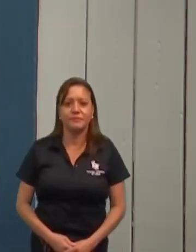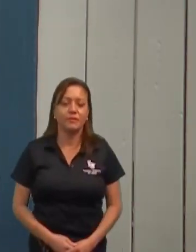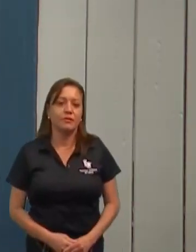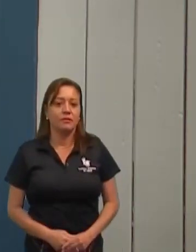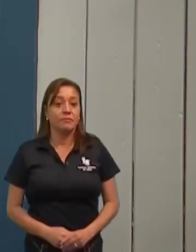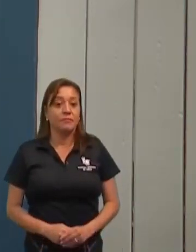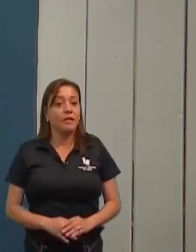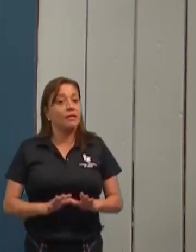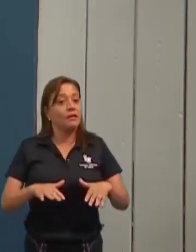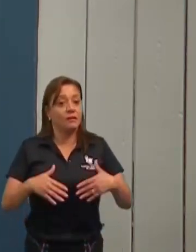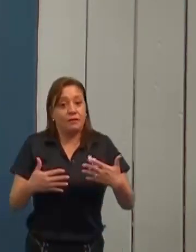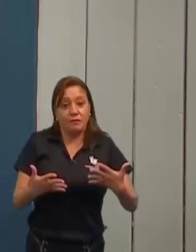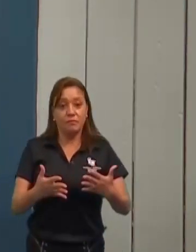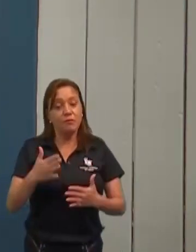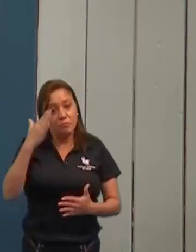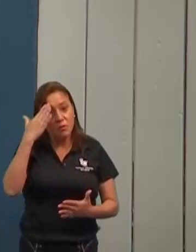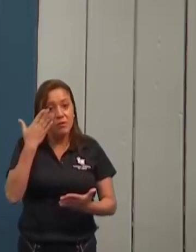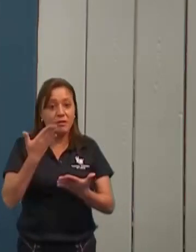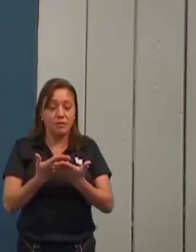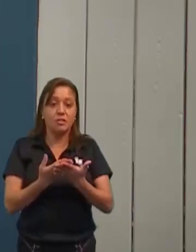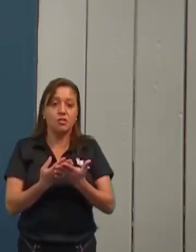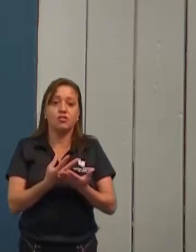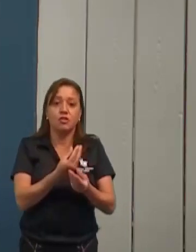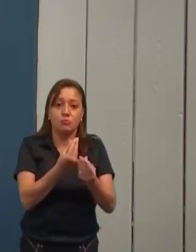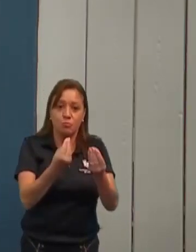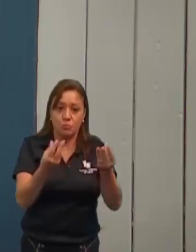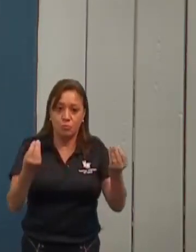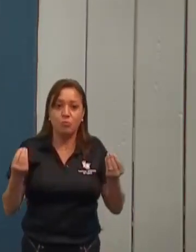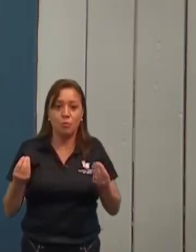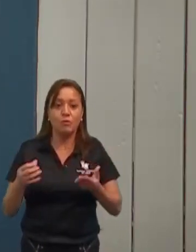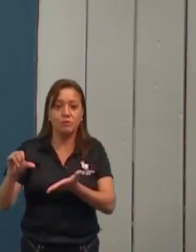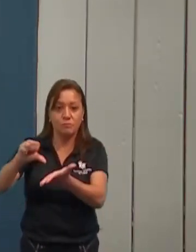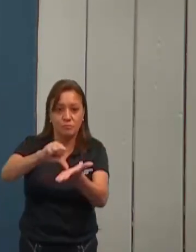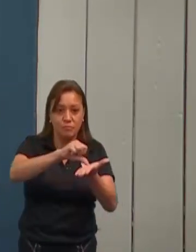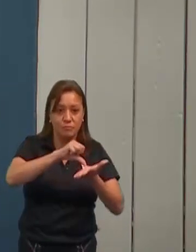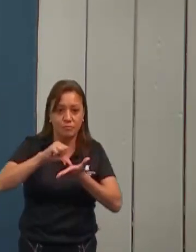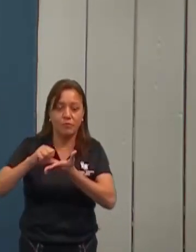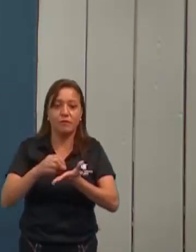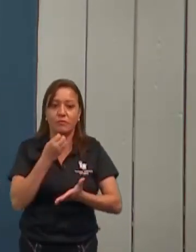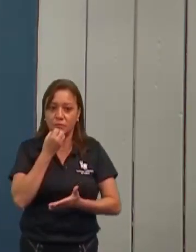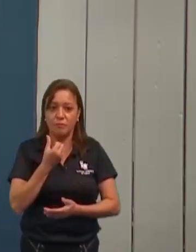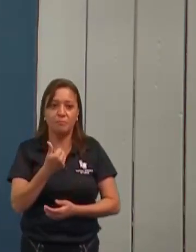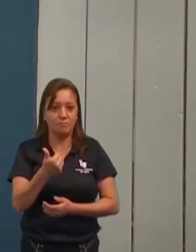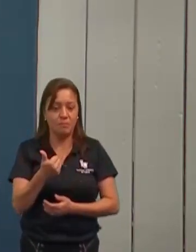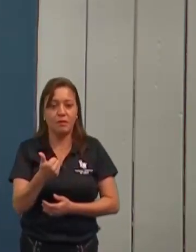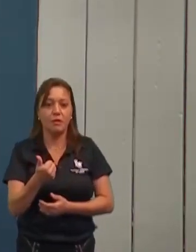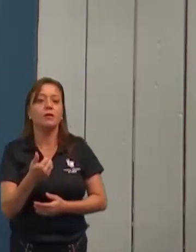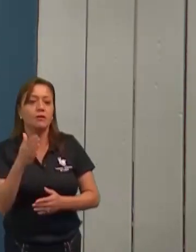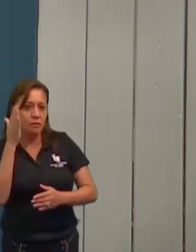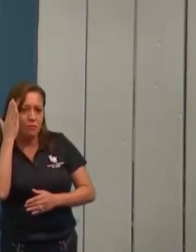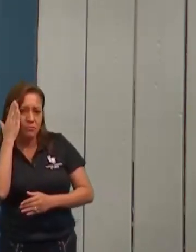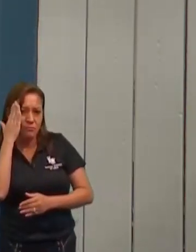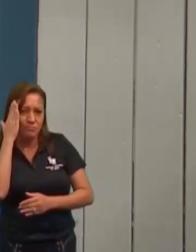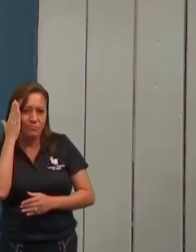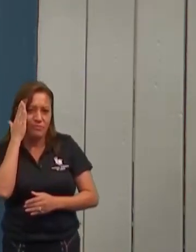impositivas. Eu acredito que muitas UBS serão beneficiadas. E é um sistema simples. Eu entendo a burocracia para